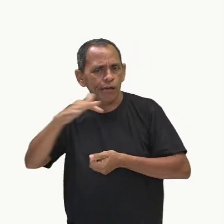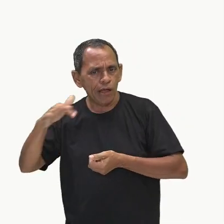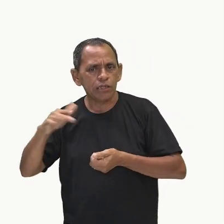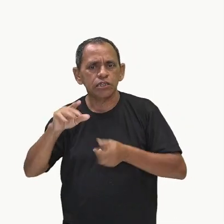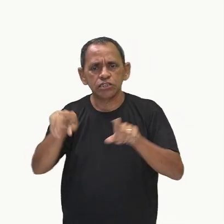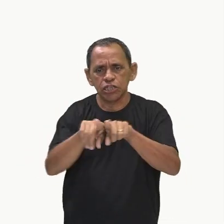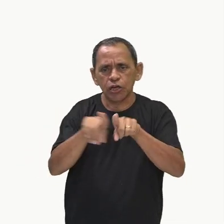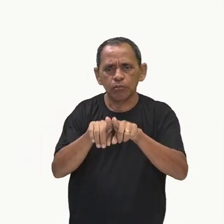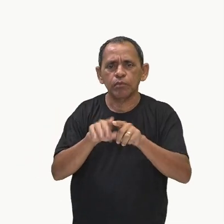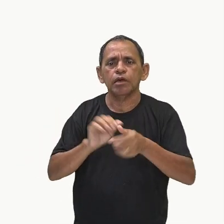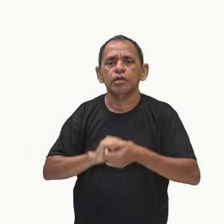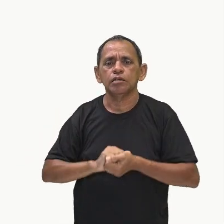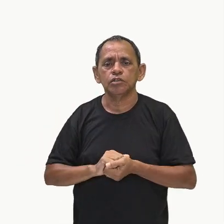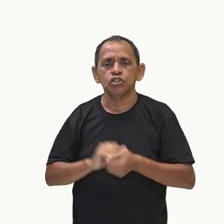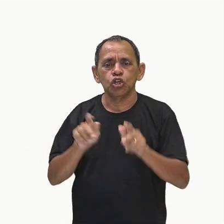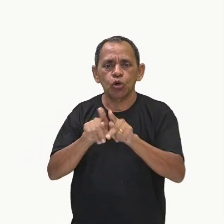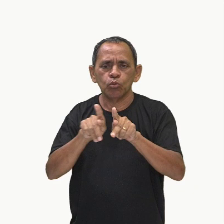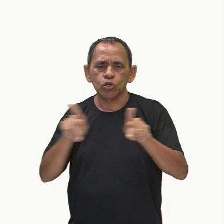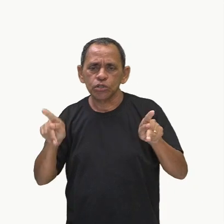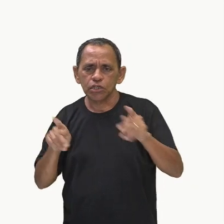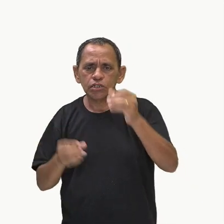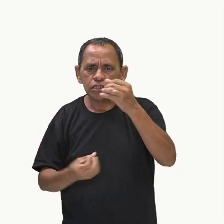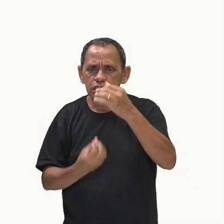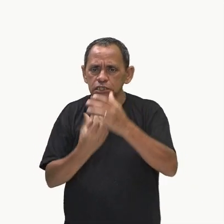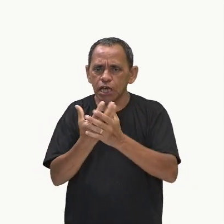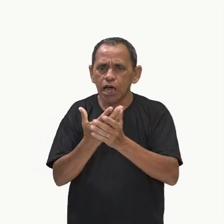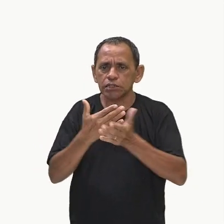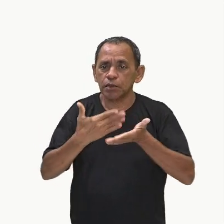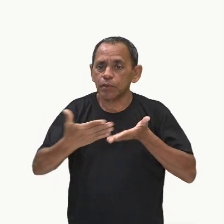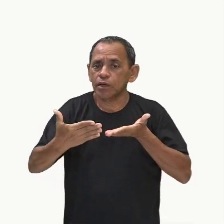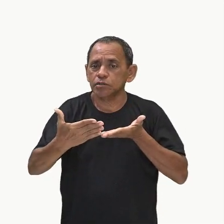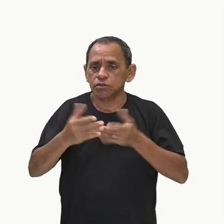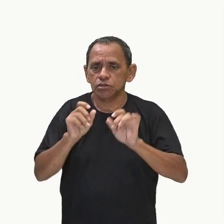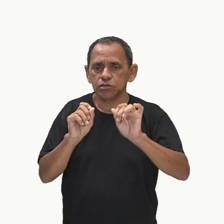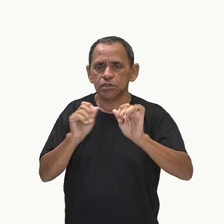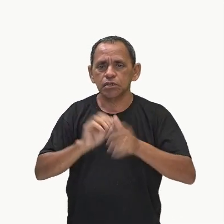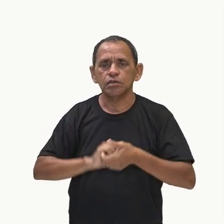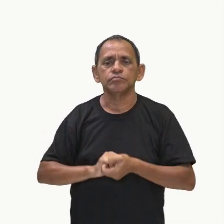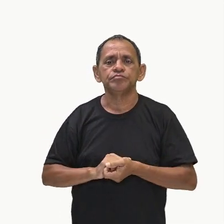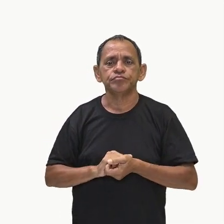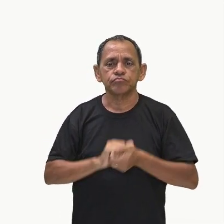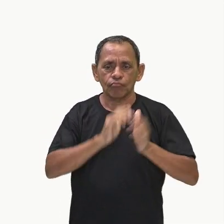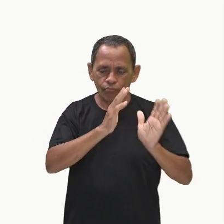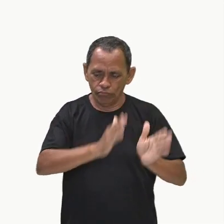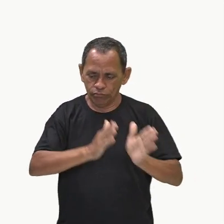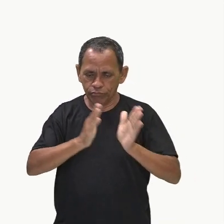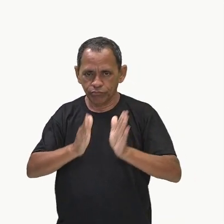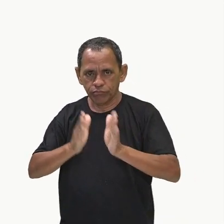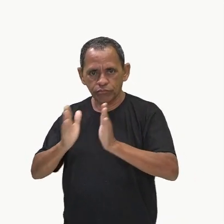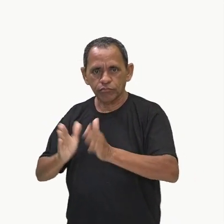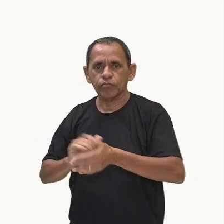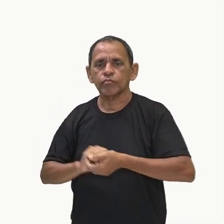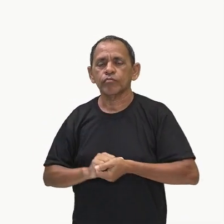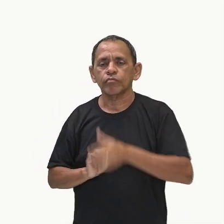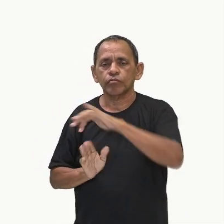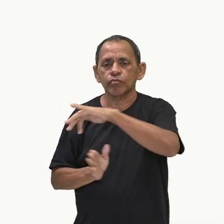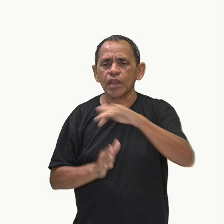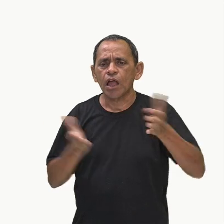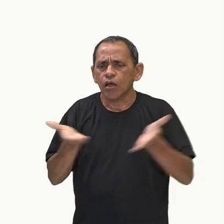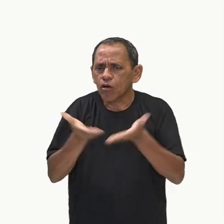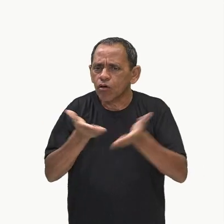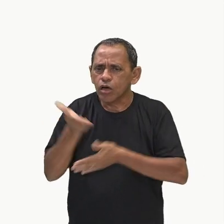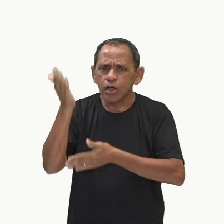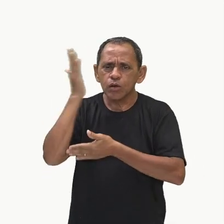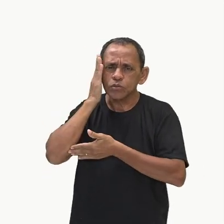3 proteínas formadas a partir desse sequenciamento aí. Vamos entender um pouquinho mais